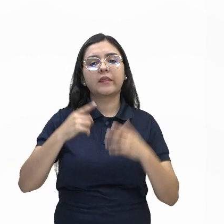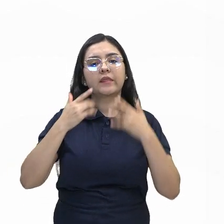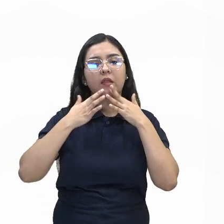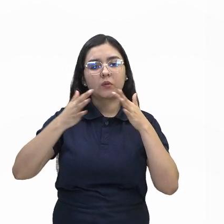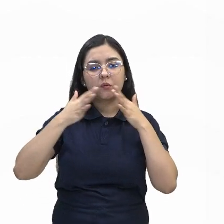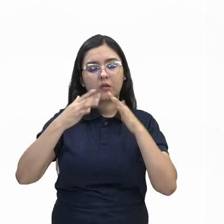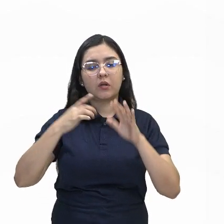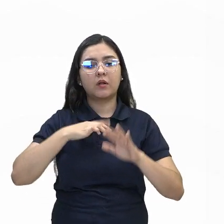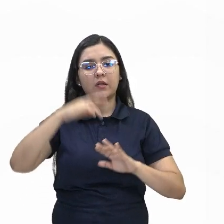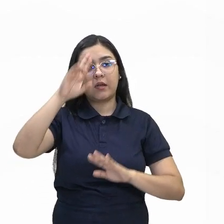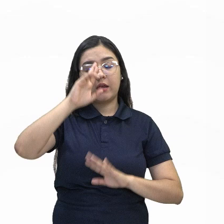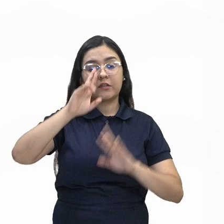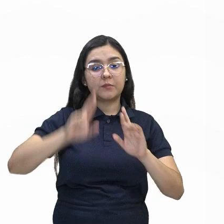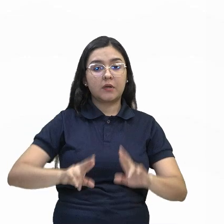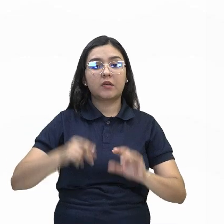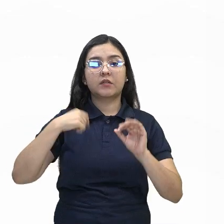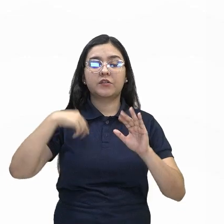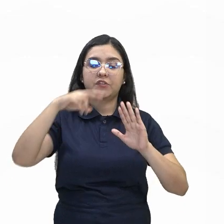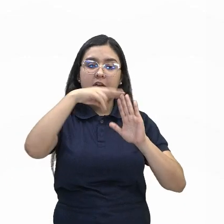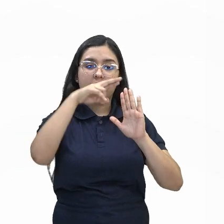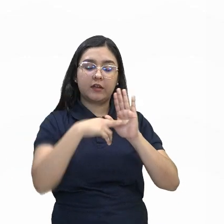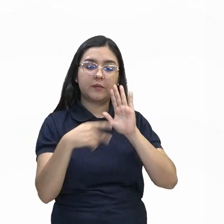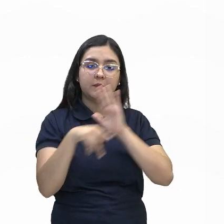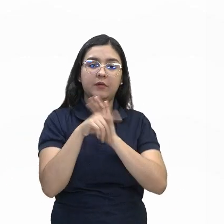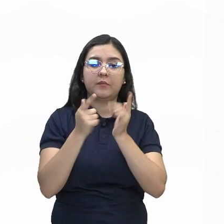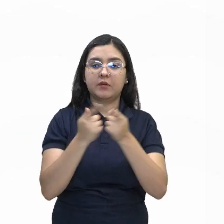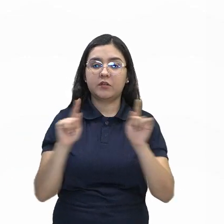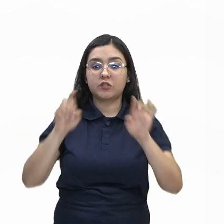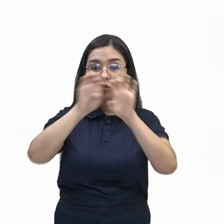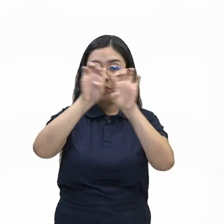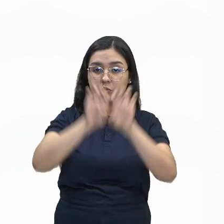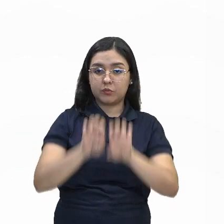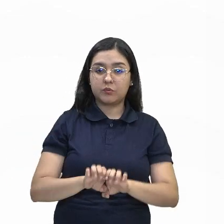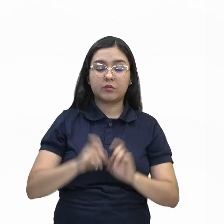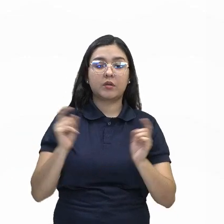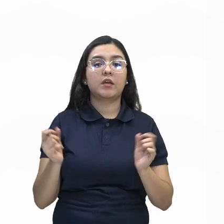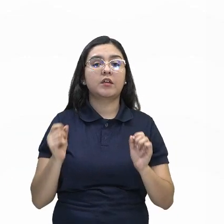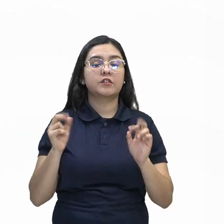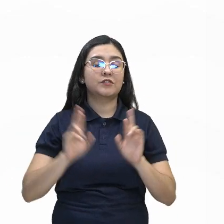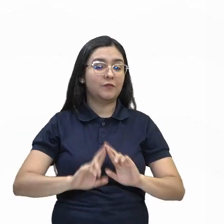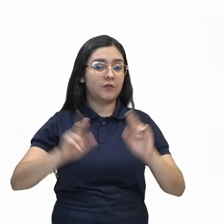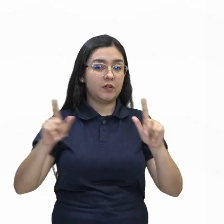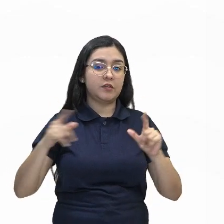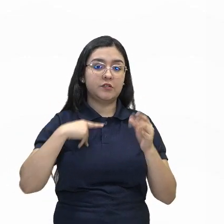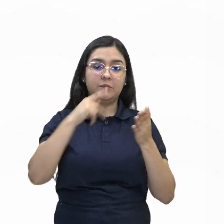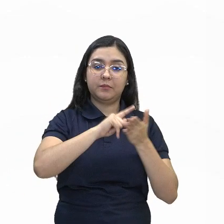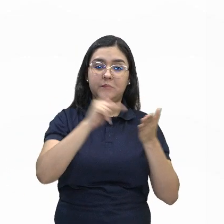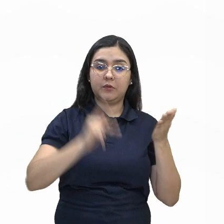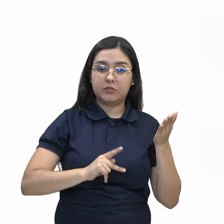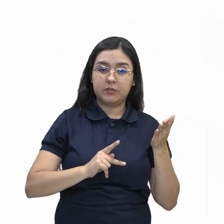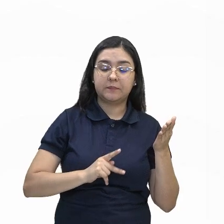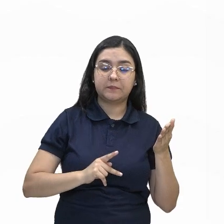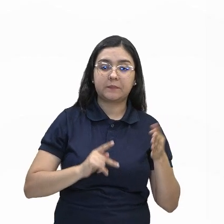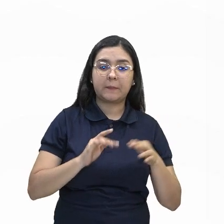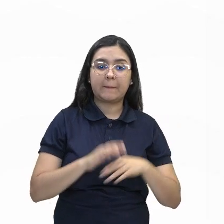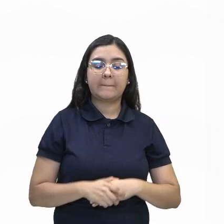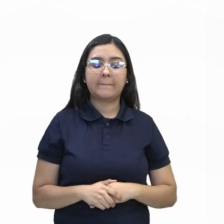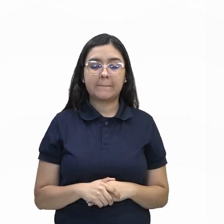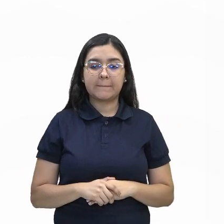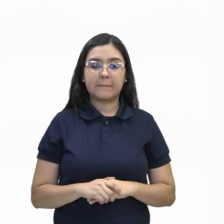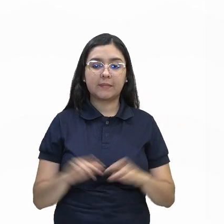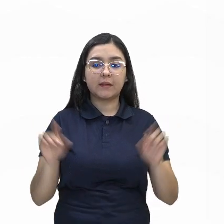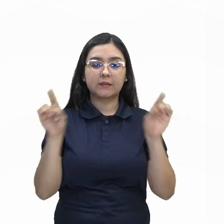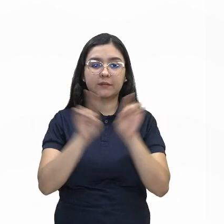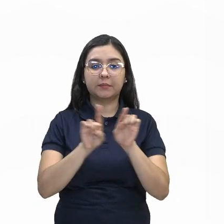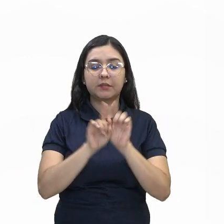as regras gramaticais, as estruturas de gramática, ele é o oposto dos textos rítmicos, né? Então ele, se